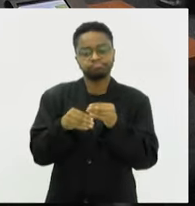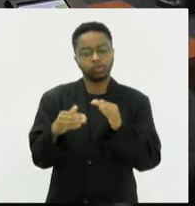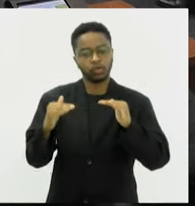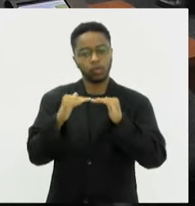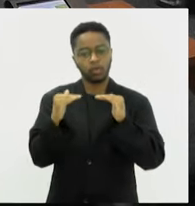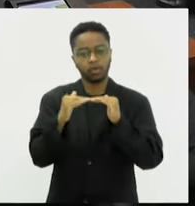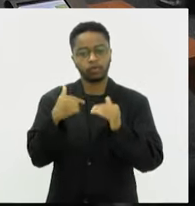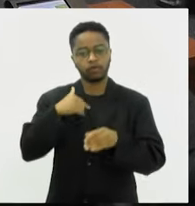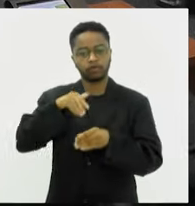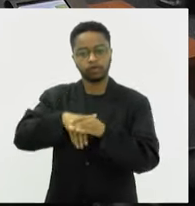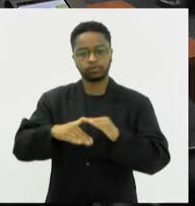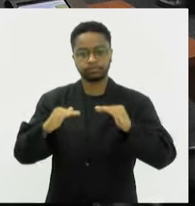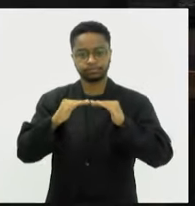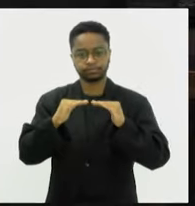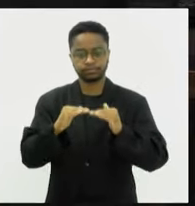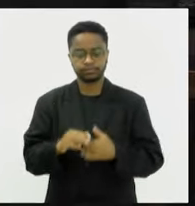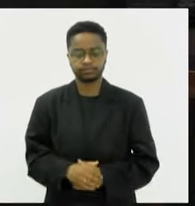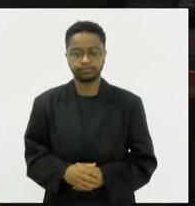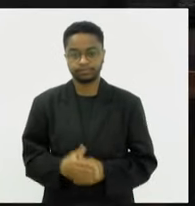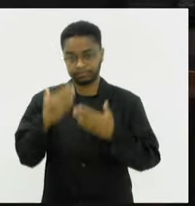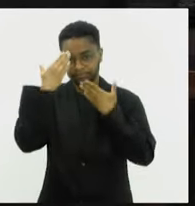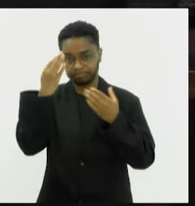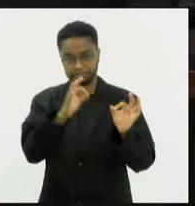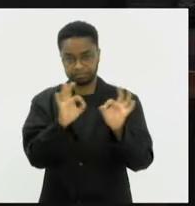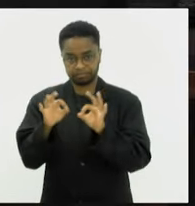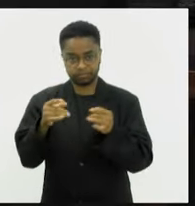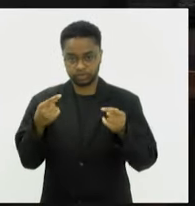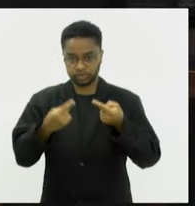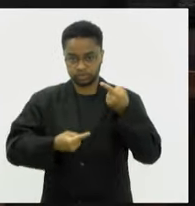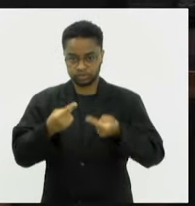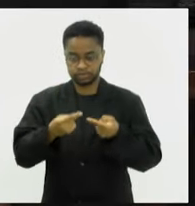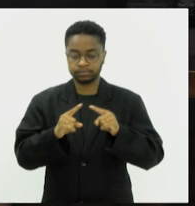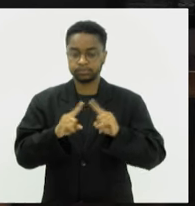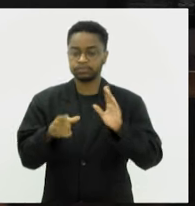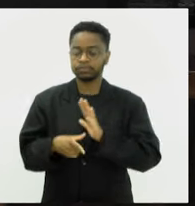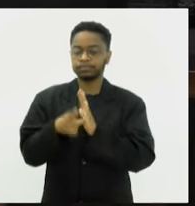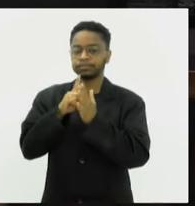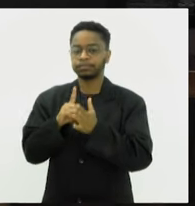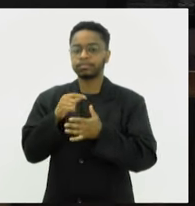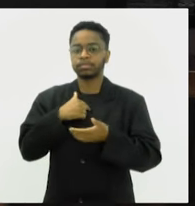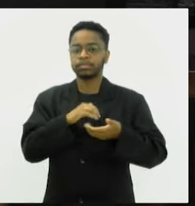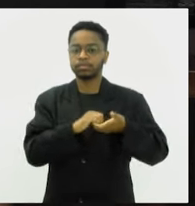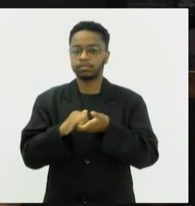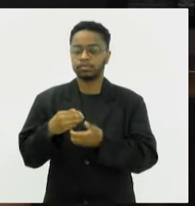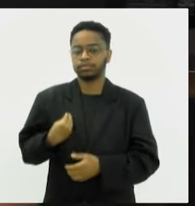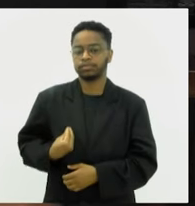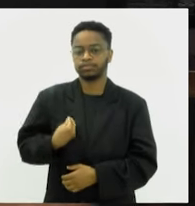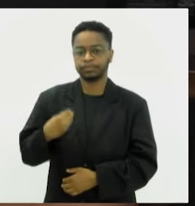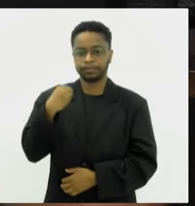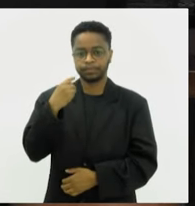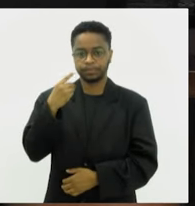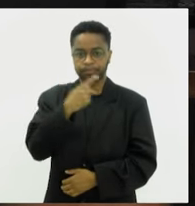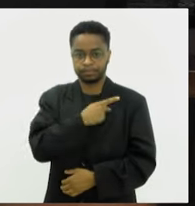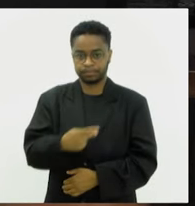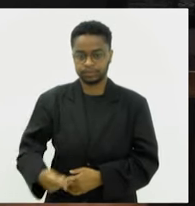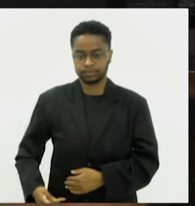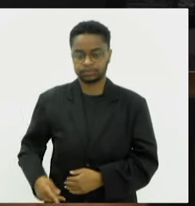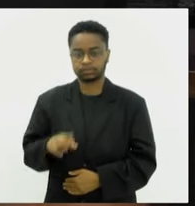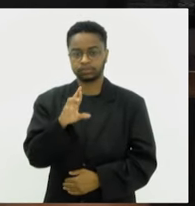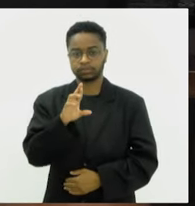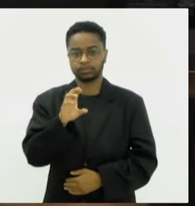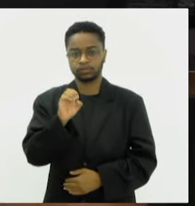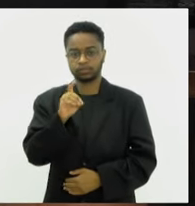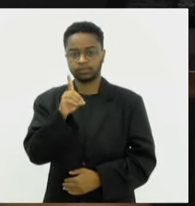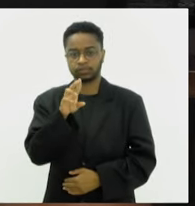favoravelmente. Obrigado. Não havendo mais quem queira discutir, antes, porém, saudar aqui a presença do nosso presidente,